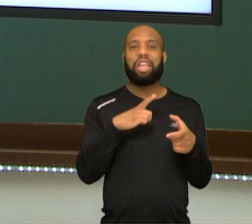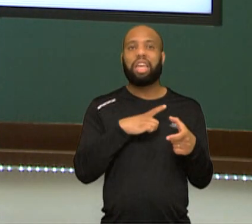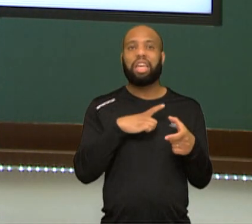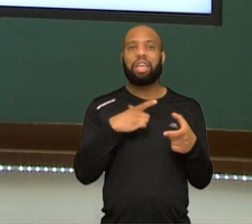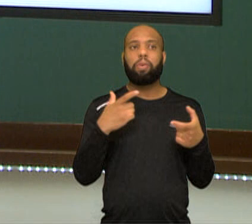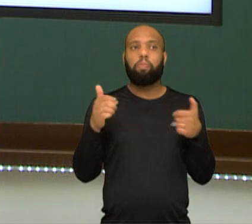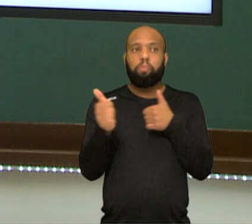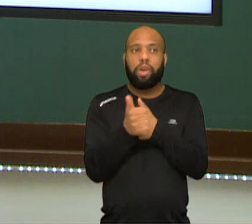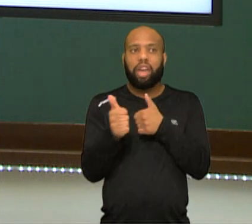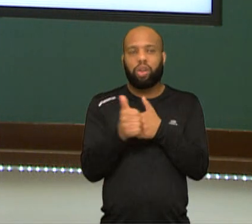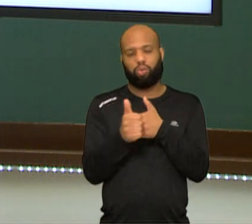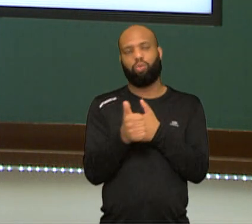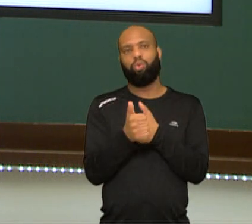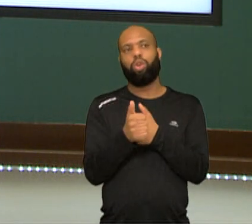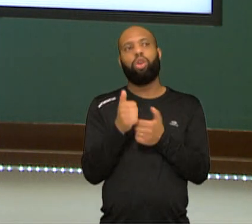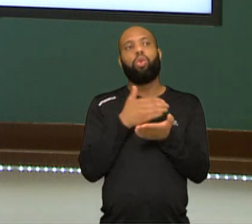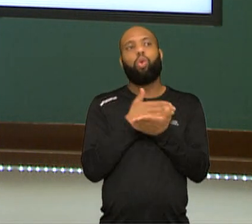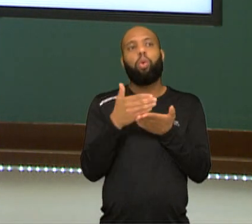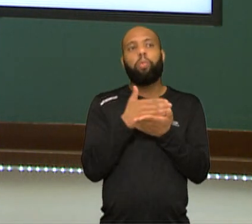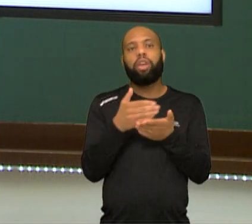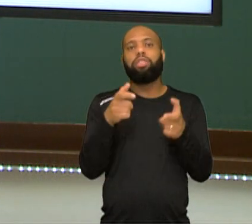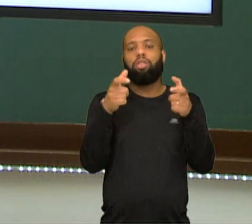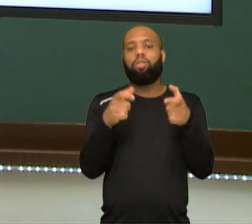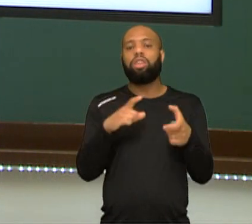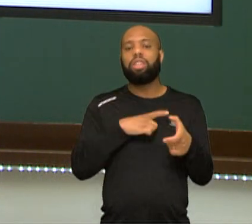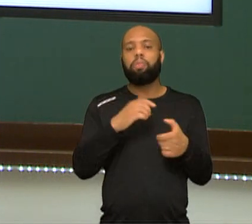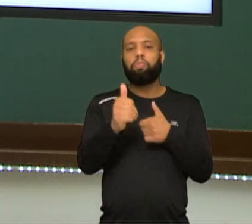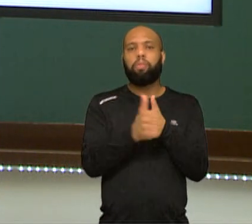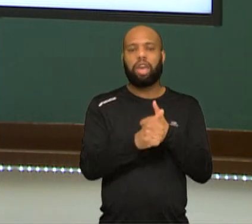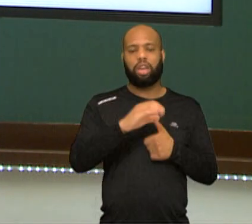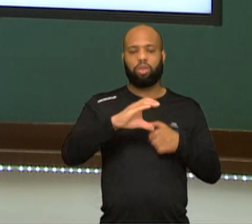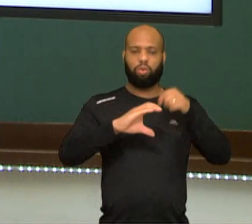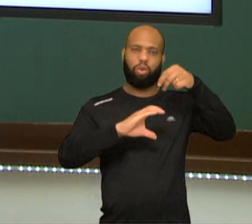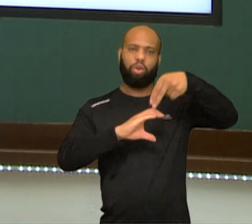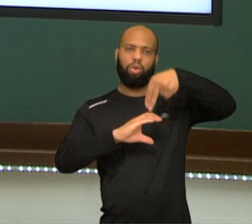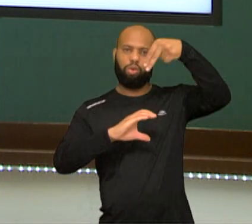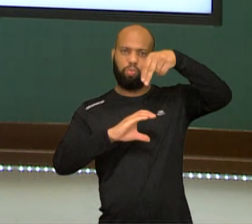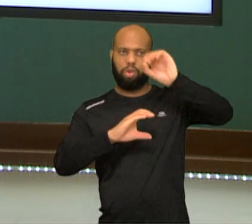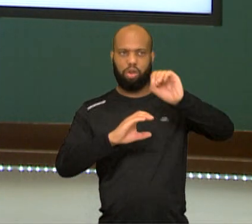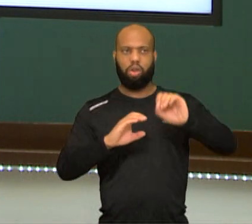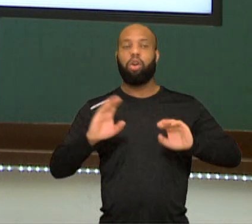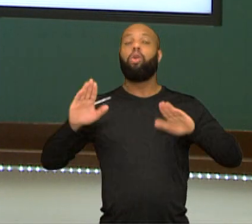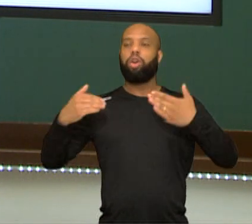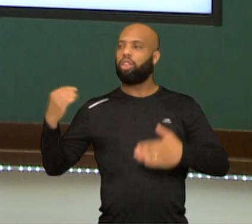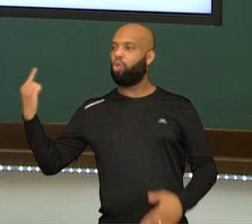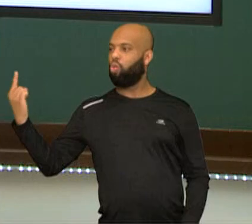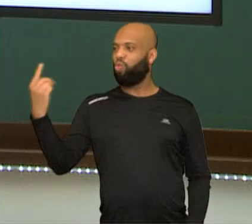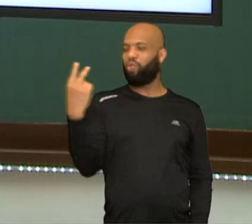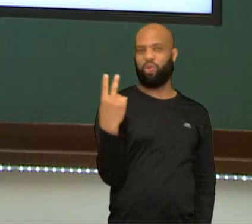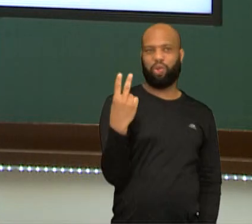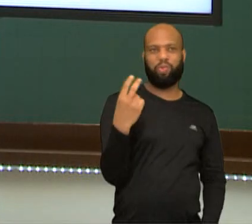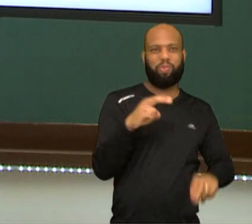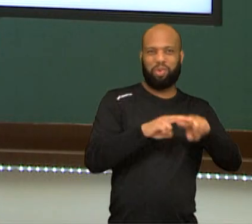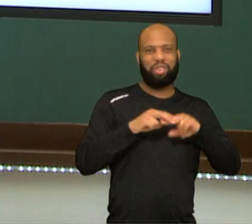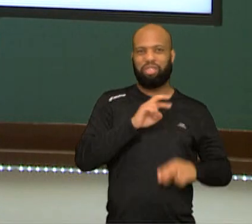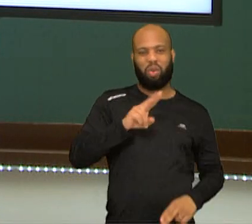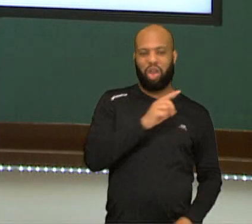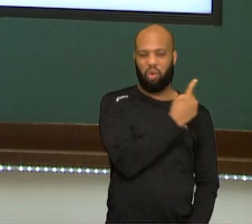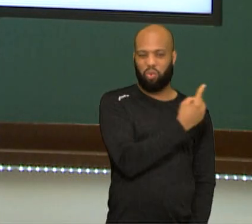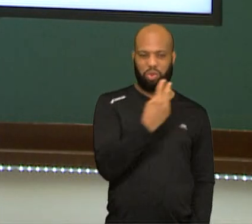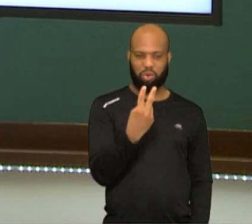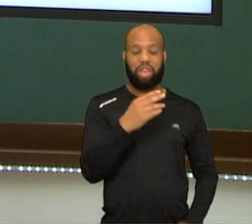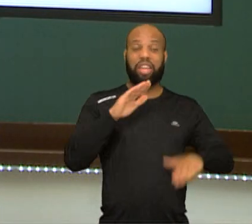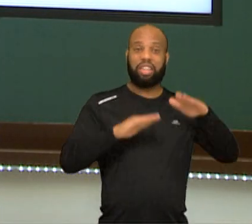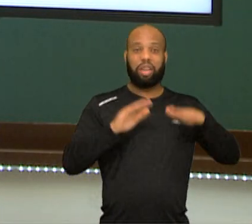mais próxima da carbonila. Então, 1, 2. A carbonila está no carbono número 2. Por